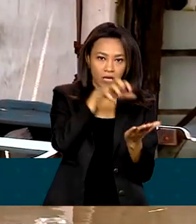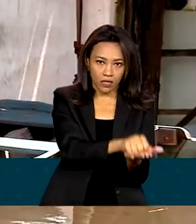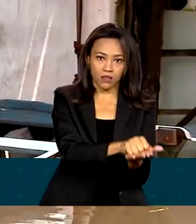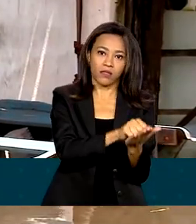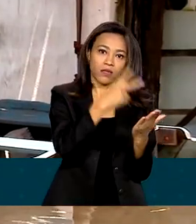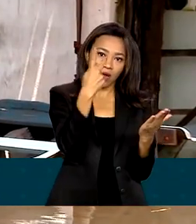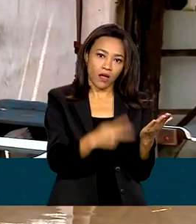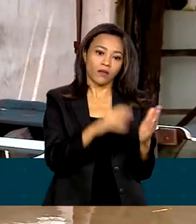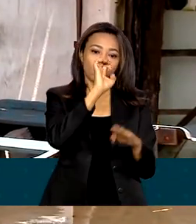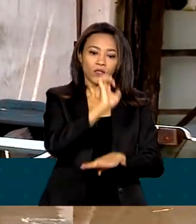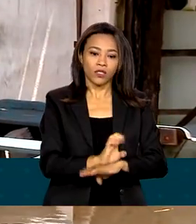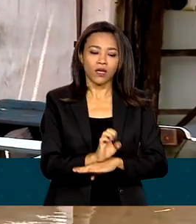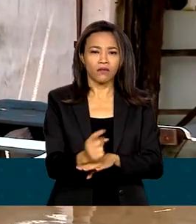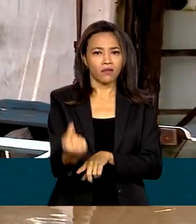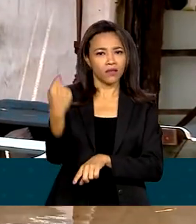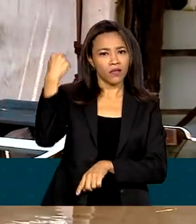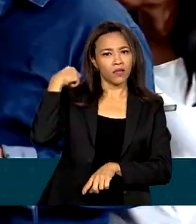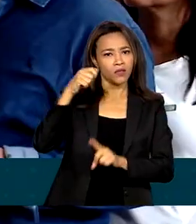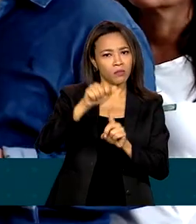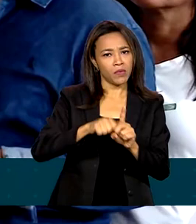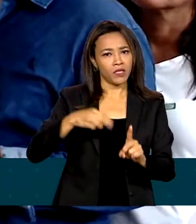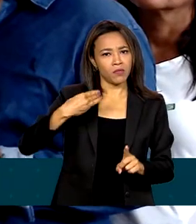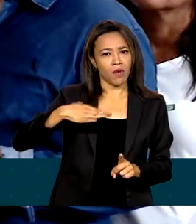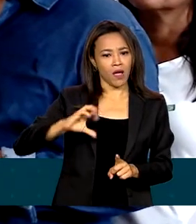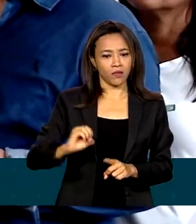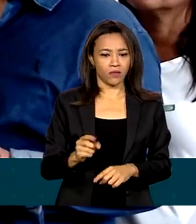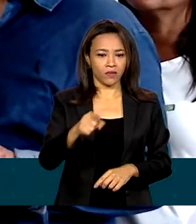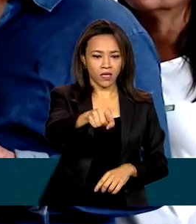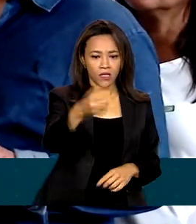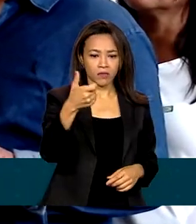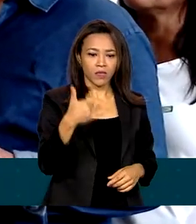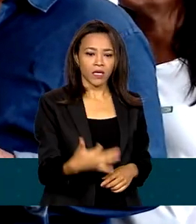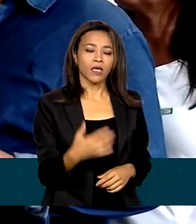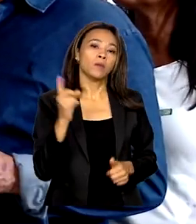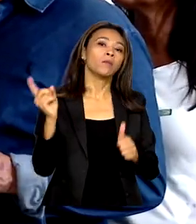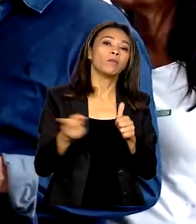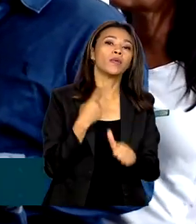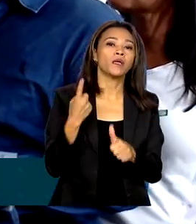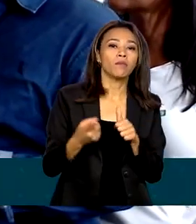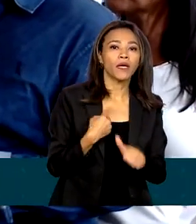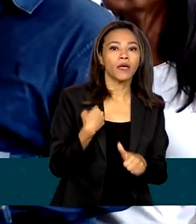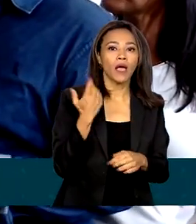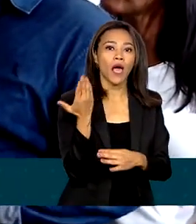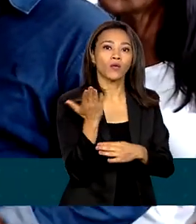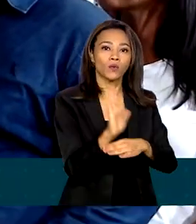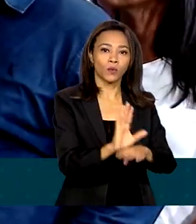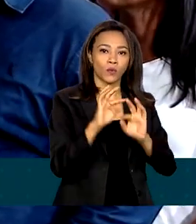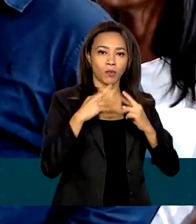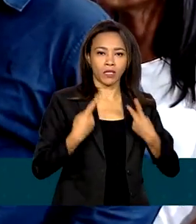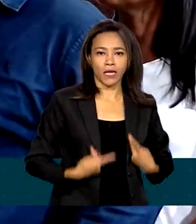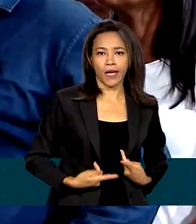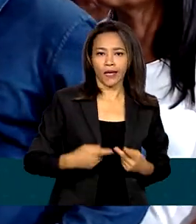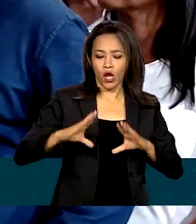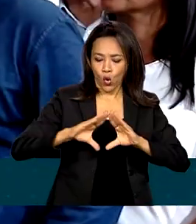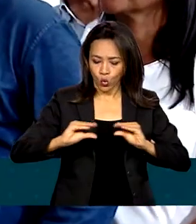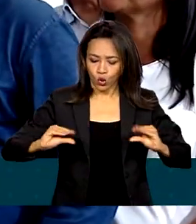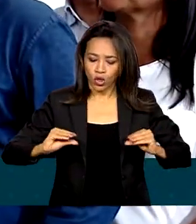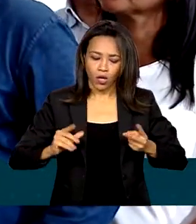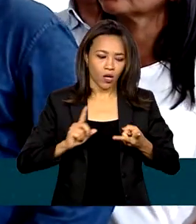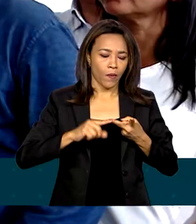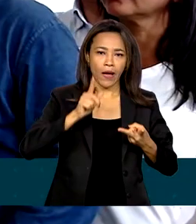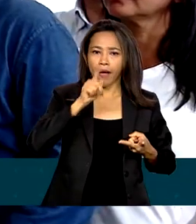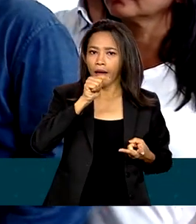registradas no Maranhão desde março. No primeiro momento, o plano de ajuda humanitária. É colchão, é água,